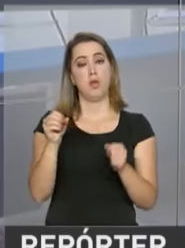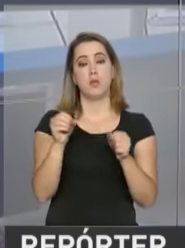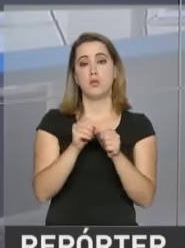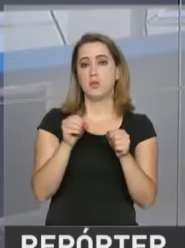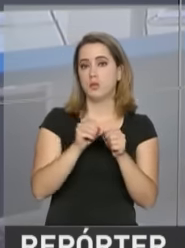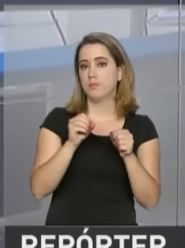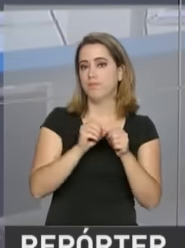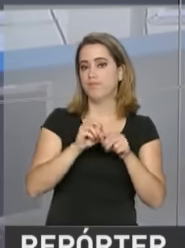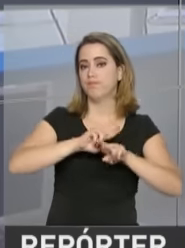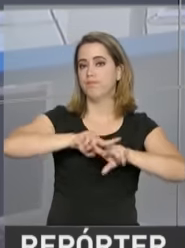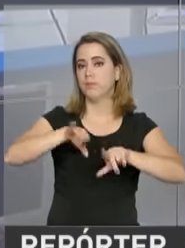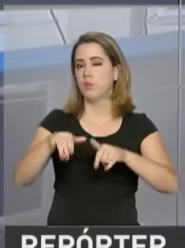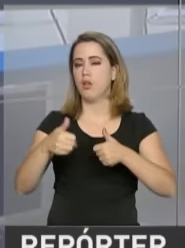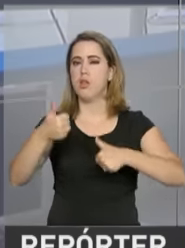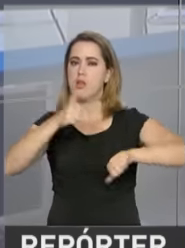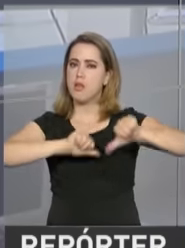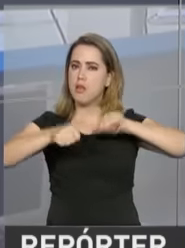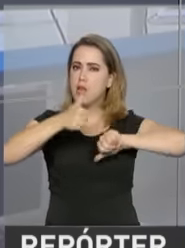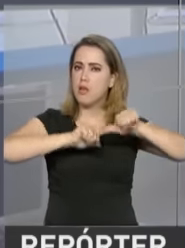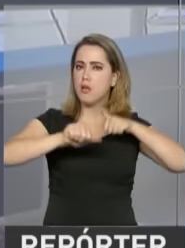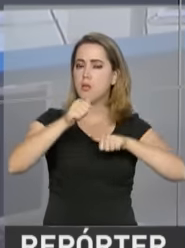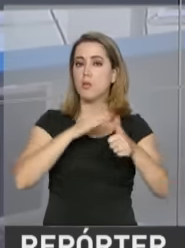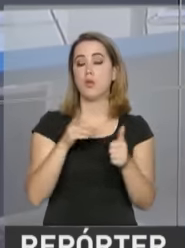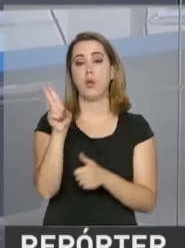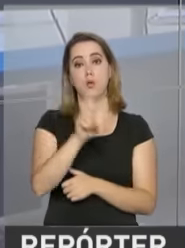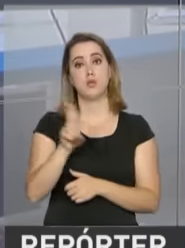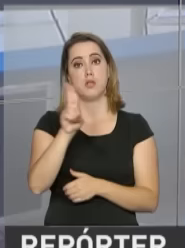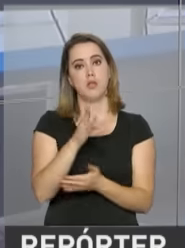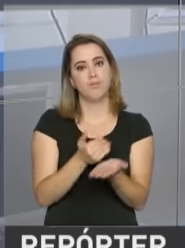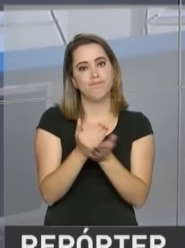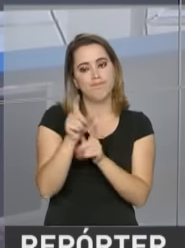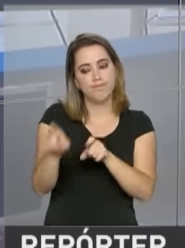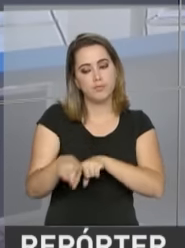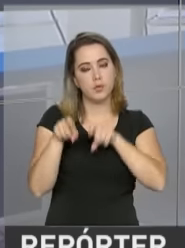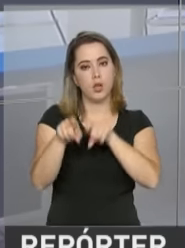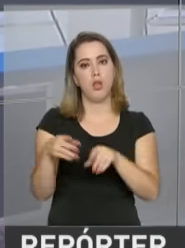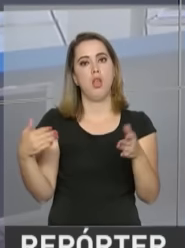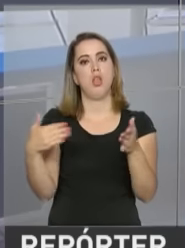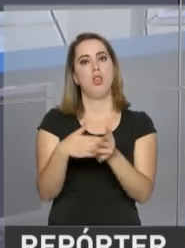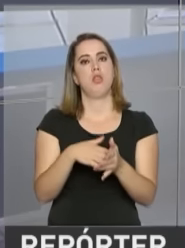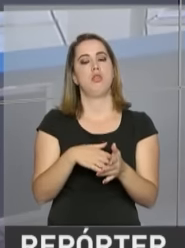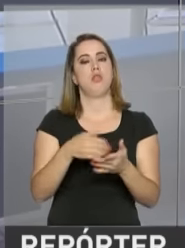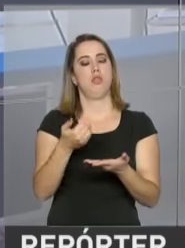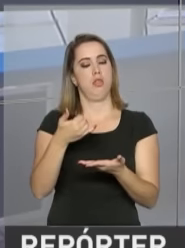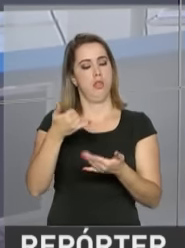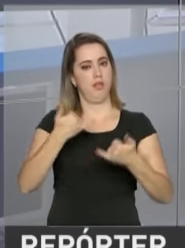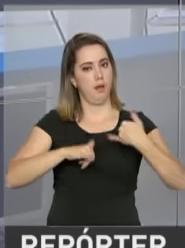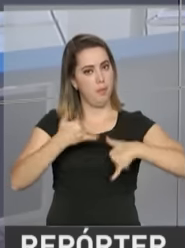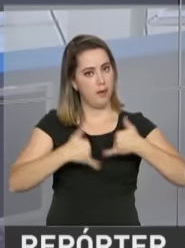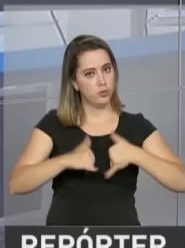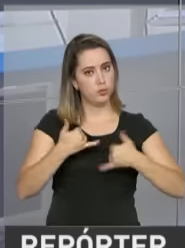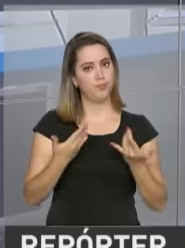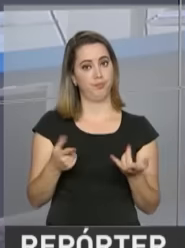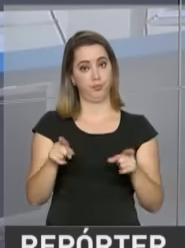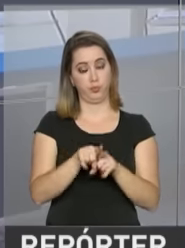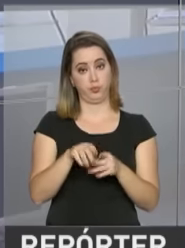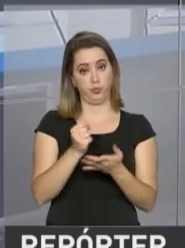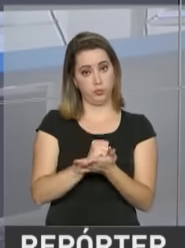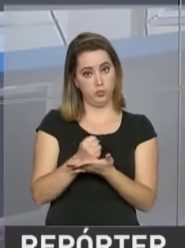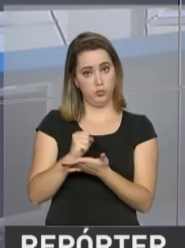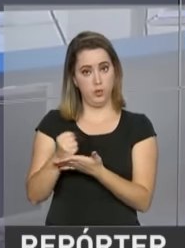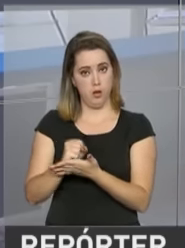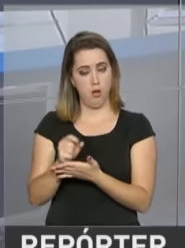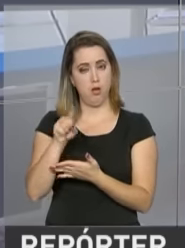de produtos químicos, que são utilizados desde a agricultura até a produção de medicamentos. A indústria química é responsável